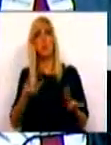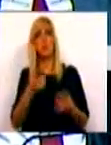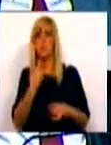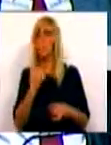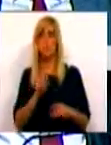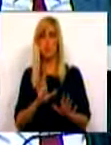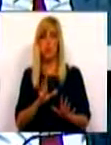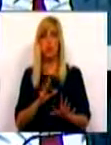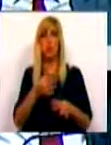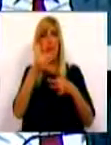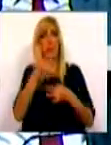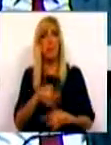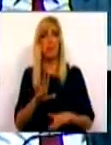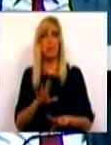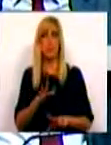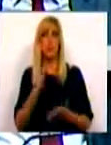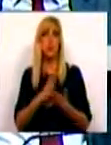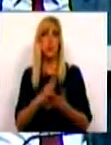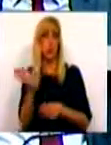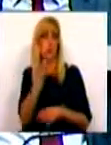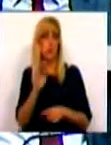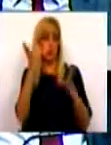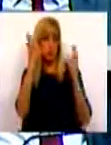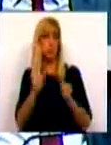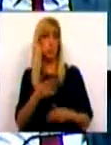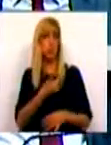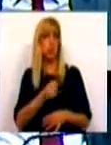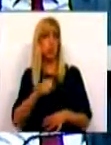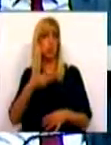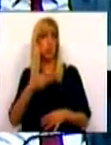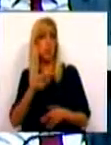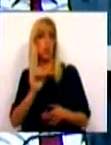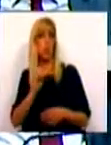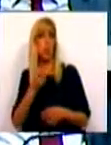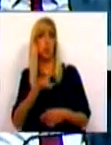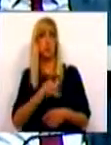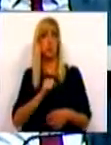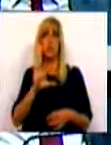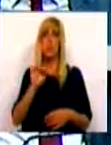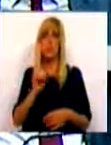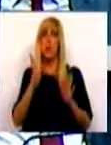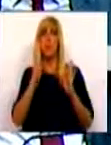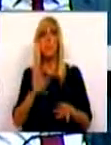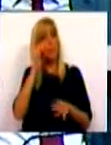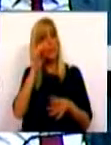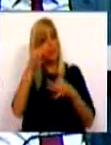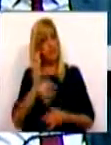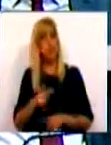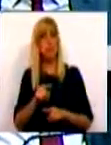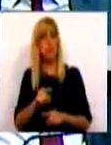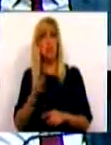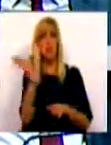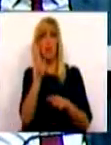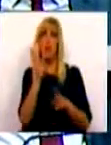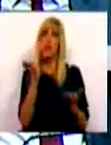podemos garantir apenas a execução orçamental de 2017 ou de 2018, temos que garantir a execução